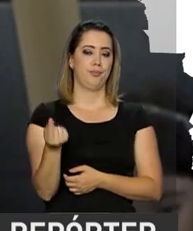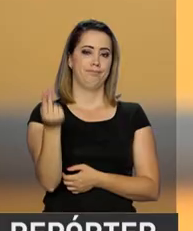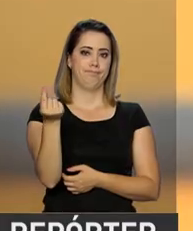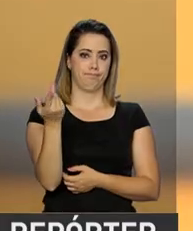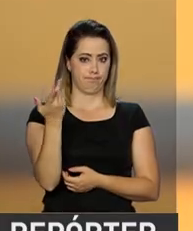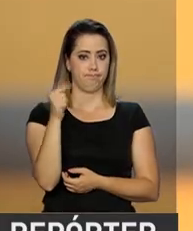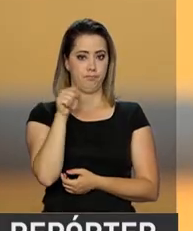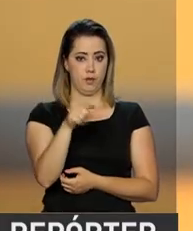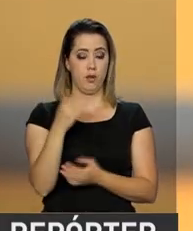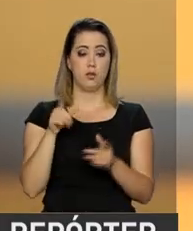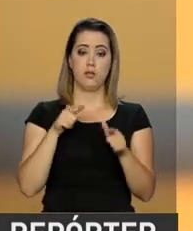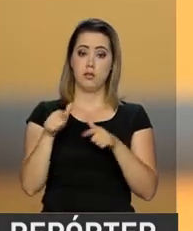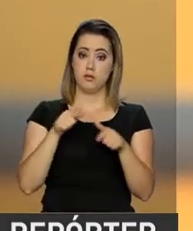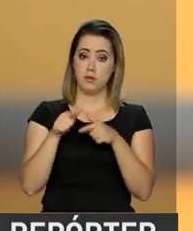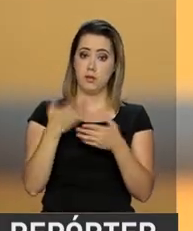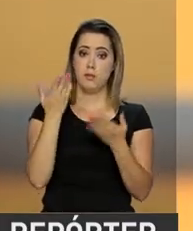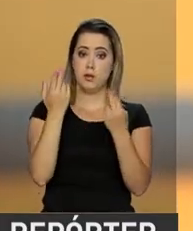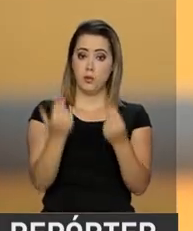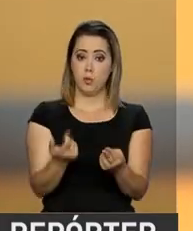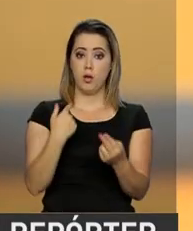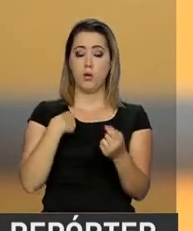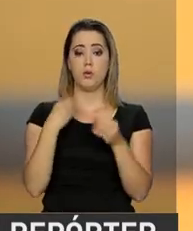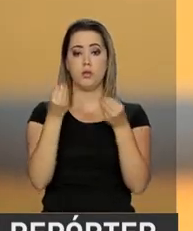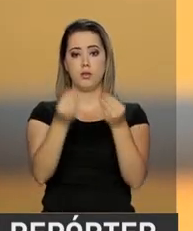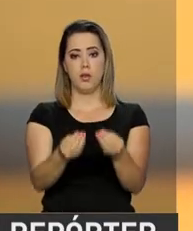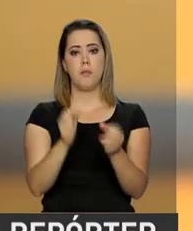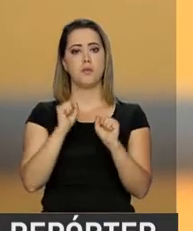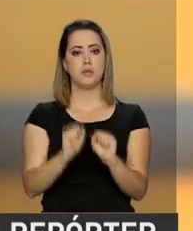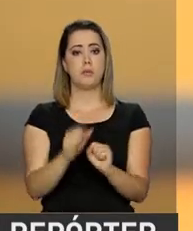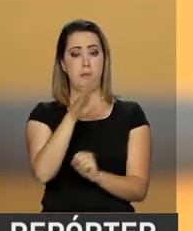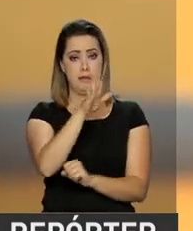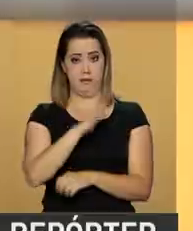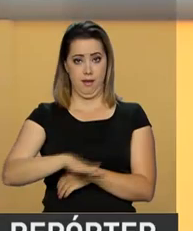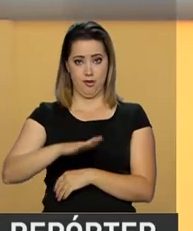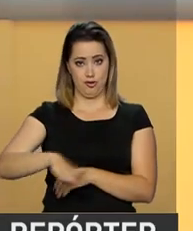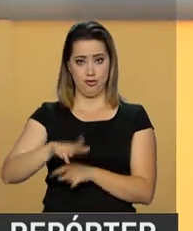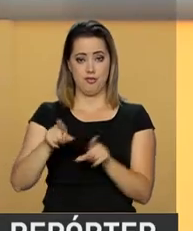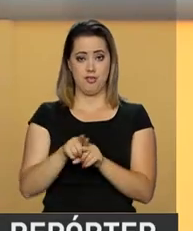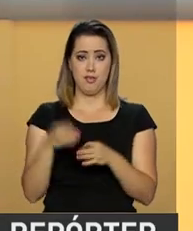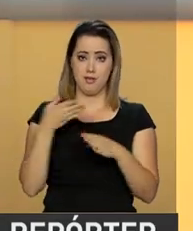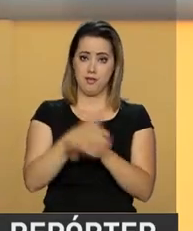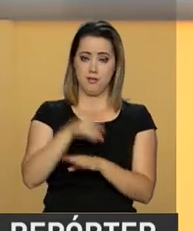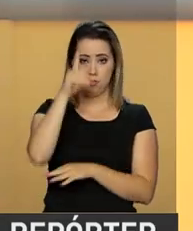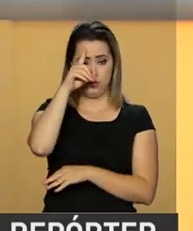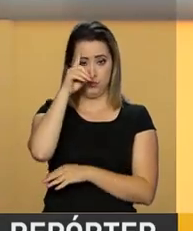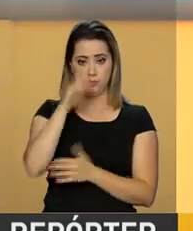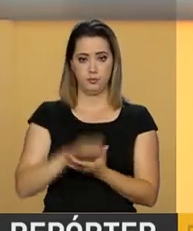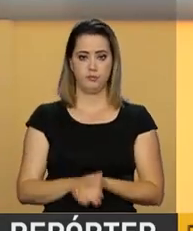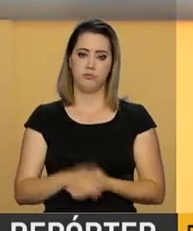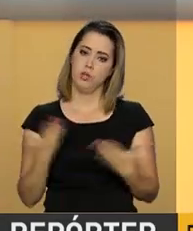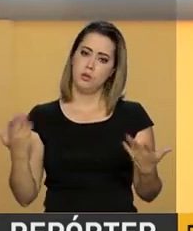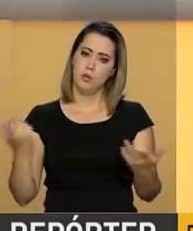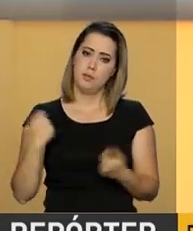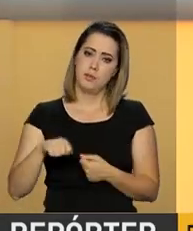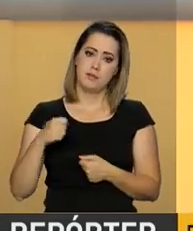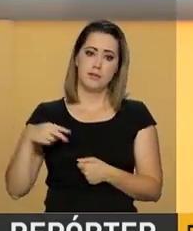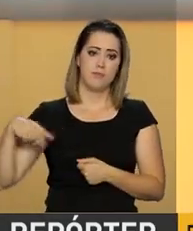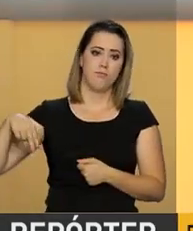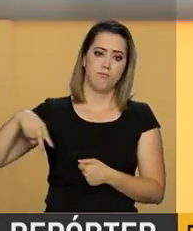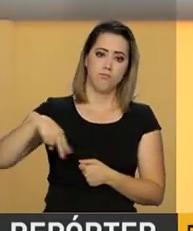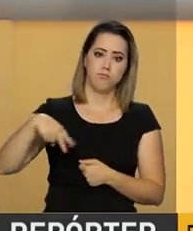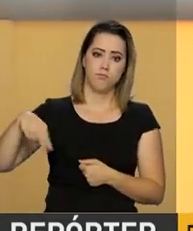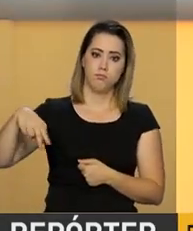como essa que garantem que Felipe frequente as aulas todos os dias eu tinha que vir a pé né